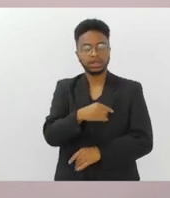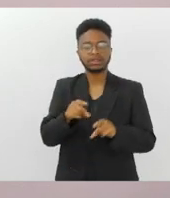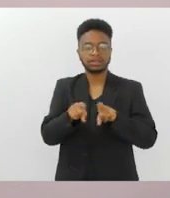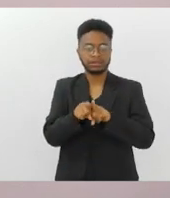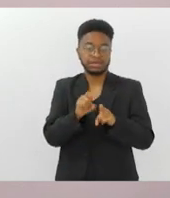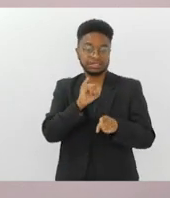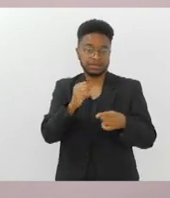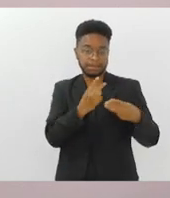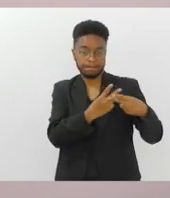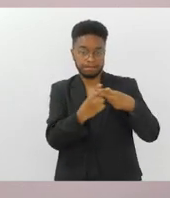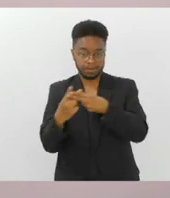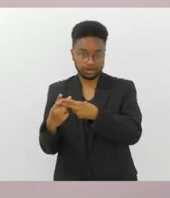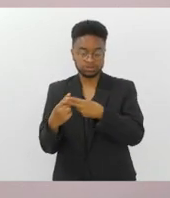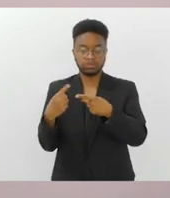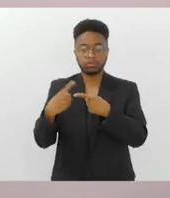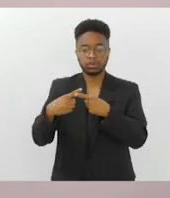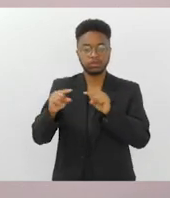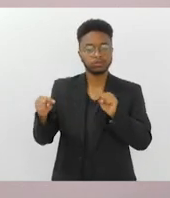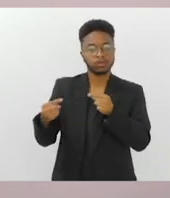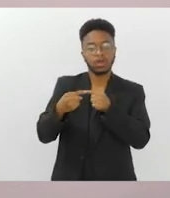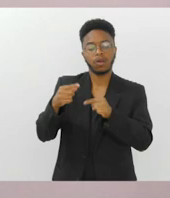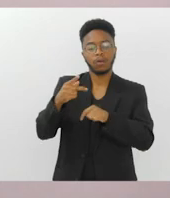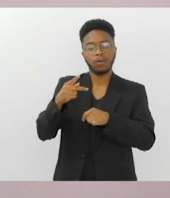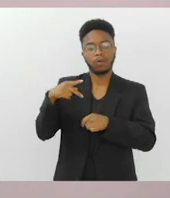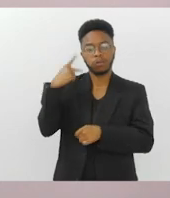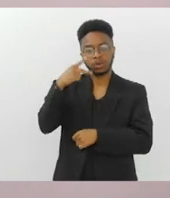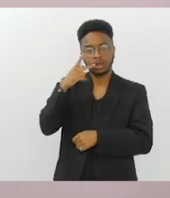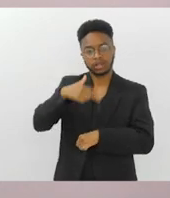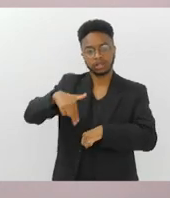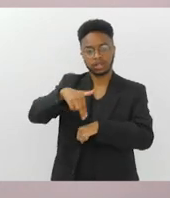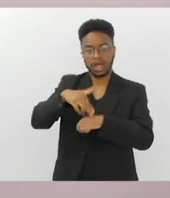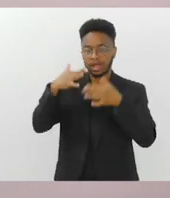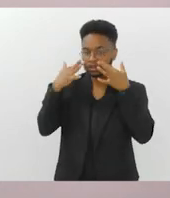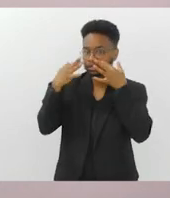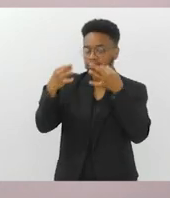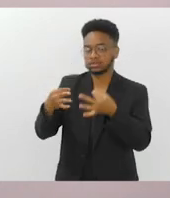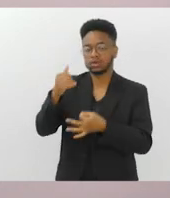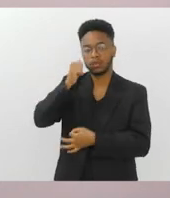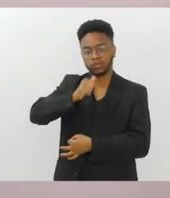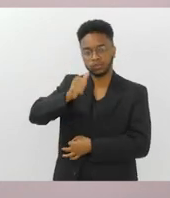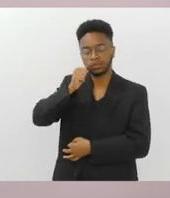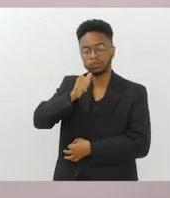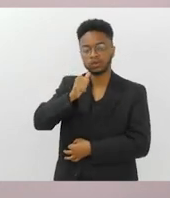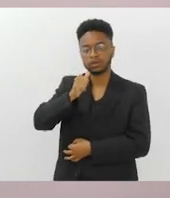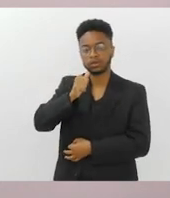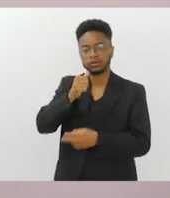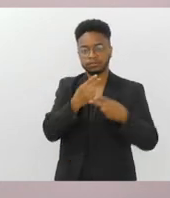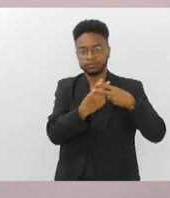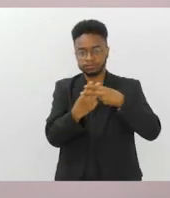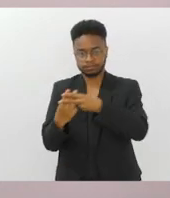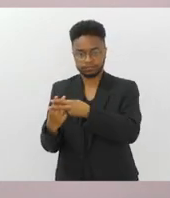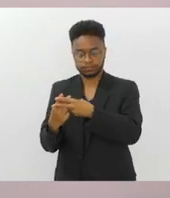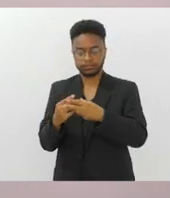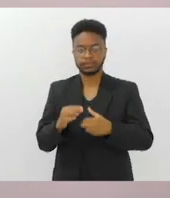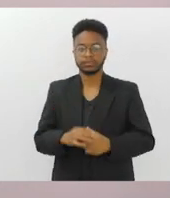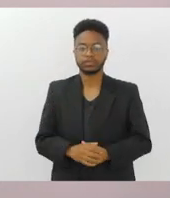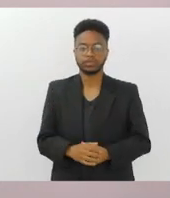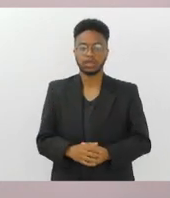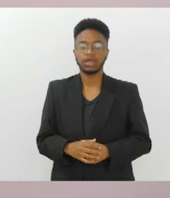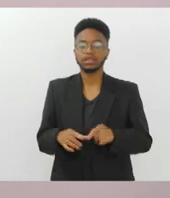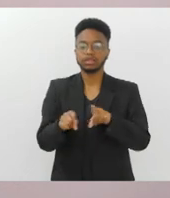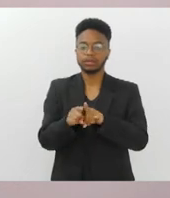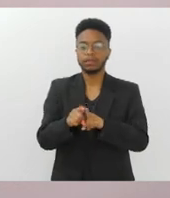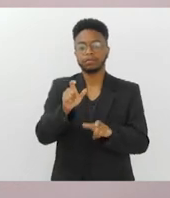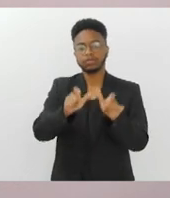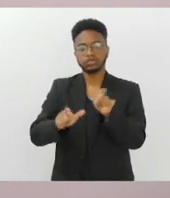liberdade, de acordo com a Política Nacional de Atenção às Mulheres em Situação de Privação de Liberdade